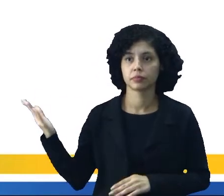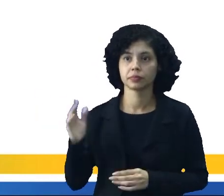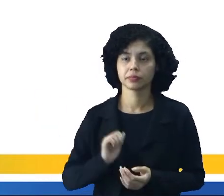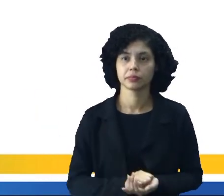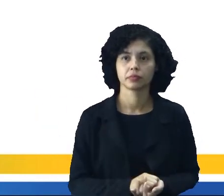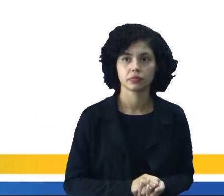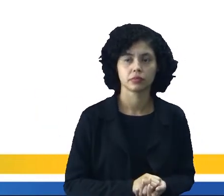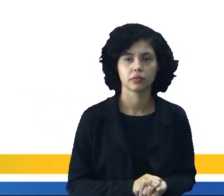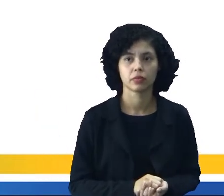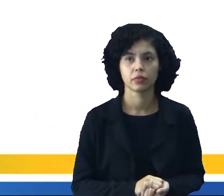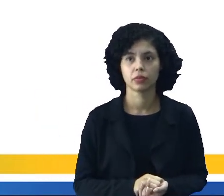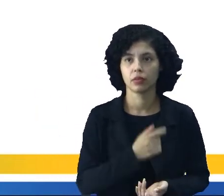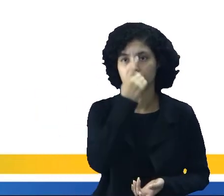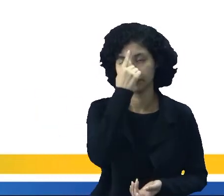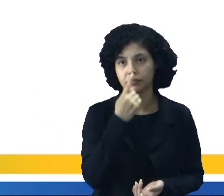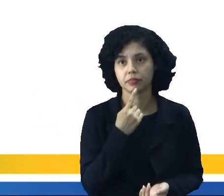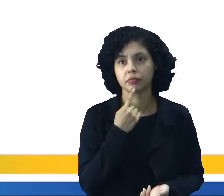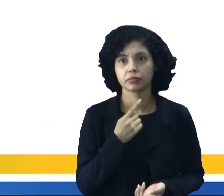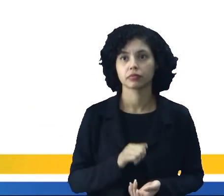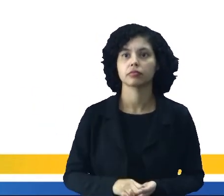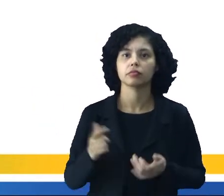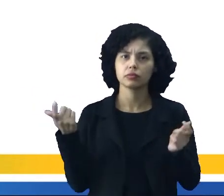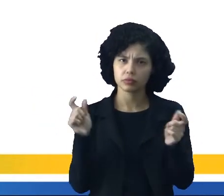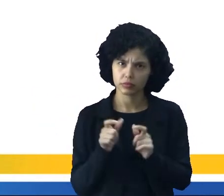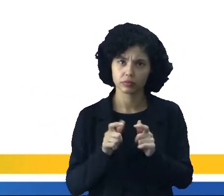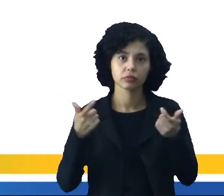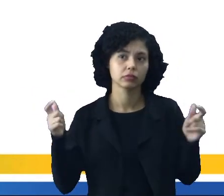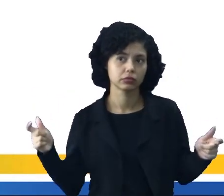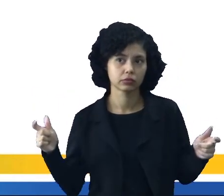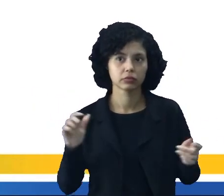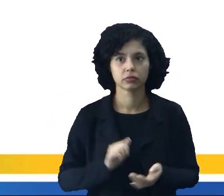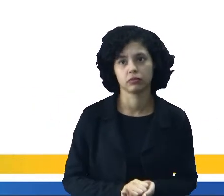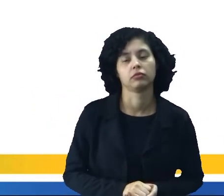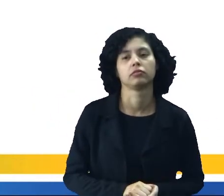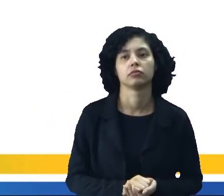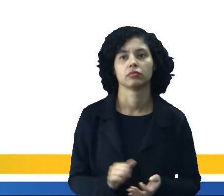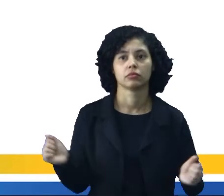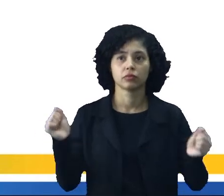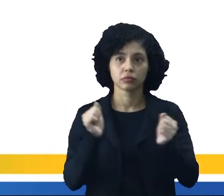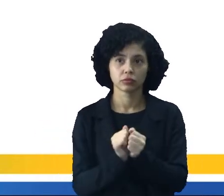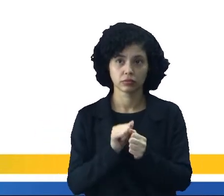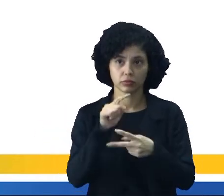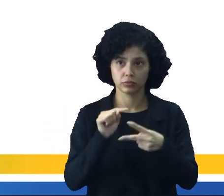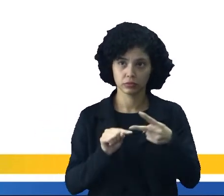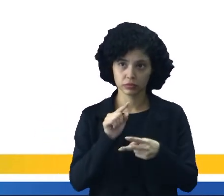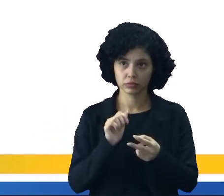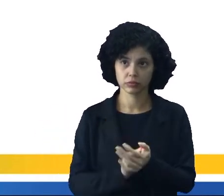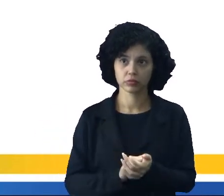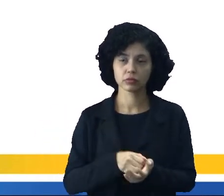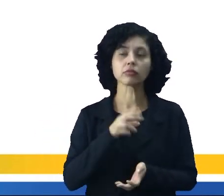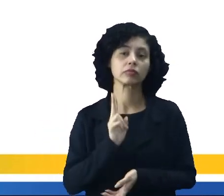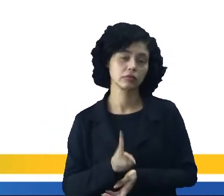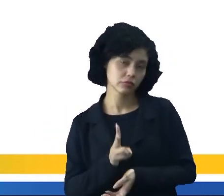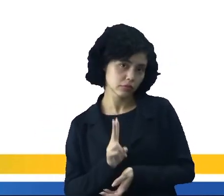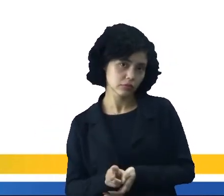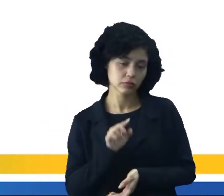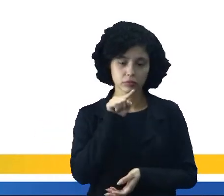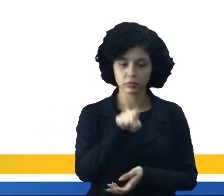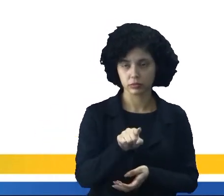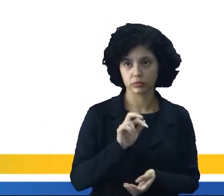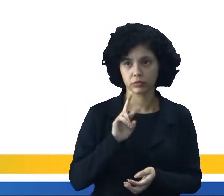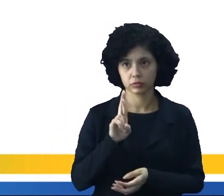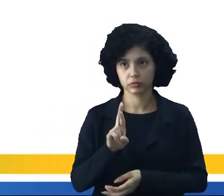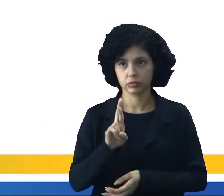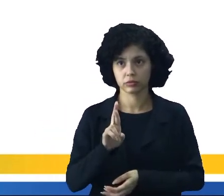nós temos aqui duas figuras com raio de tamanho diferente ao unirmos duas circunferências de mesmo centro com